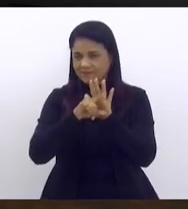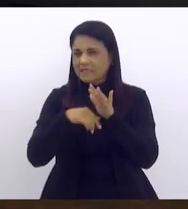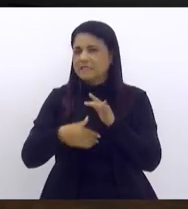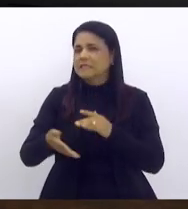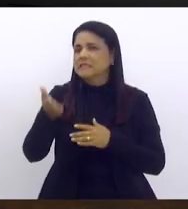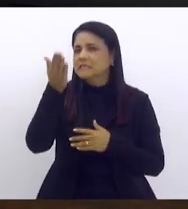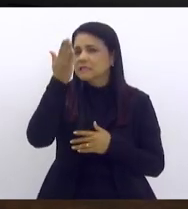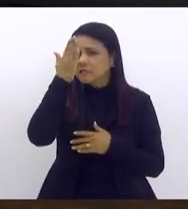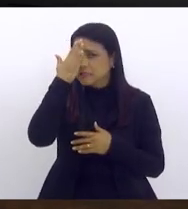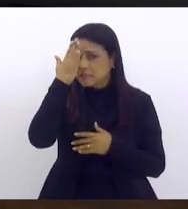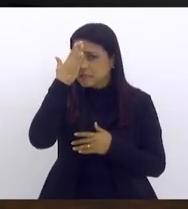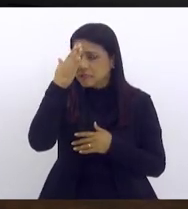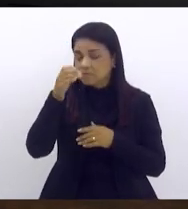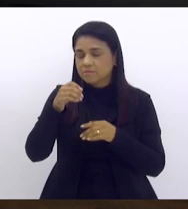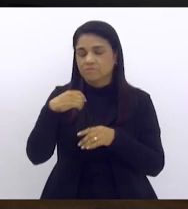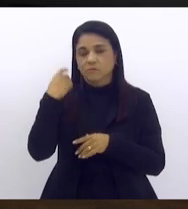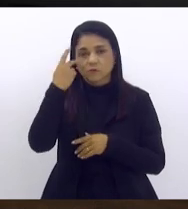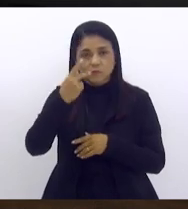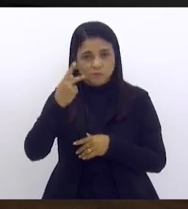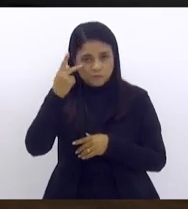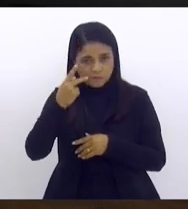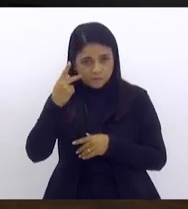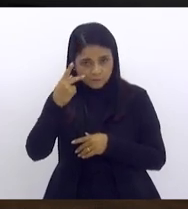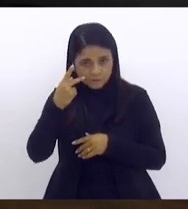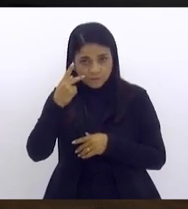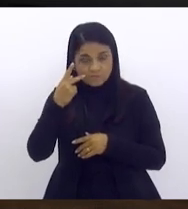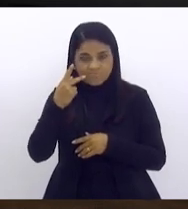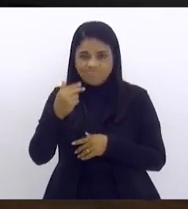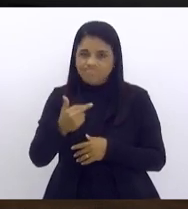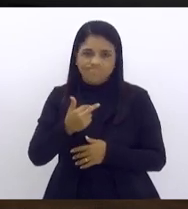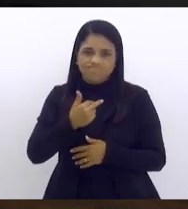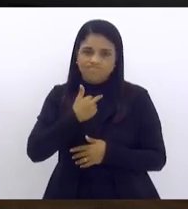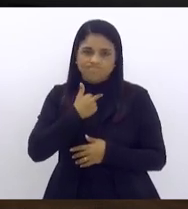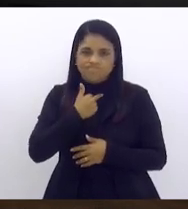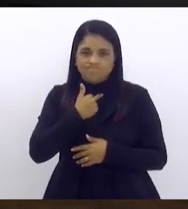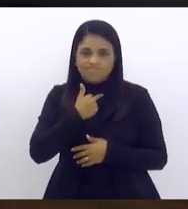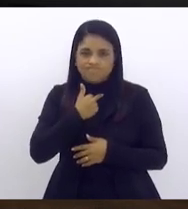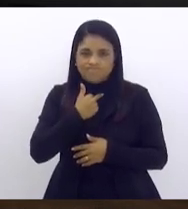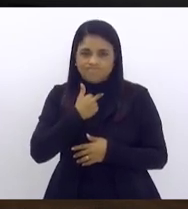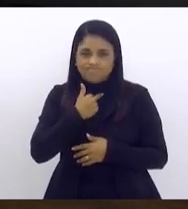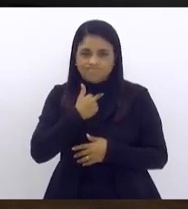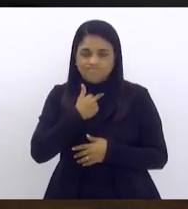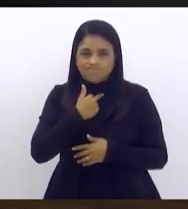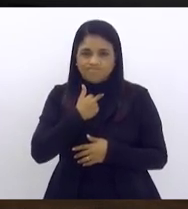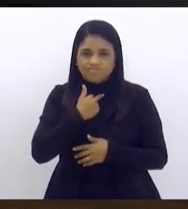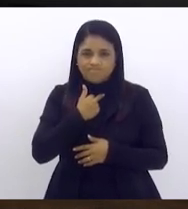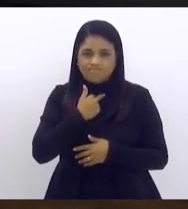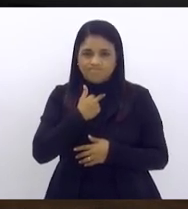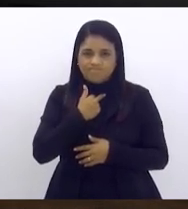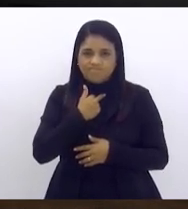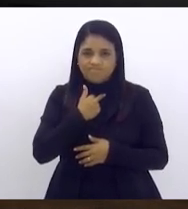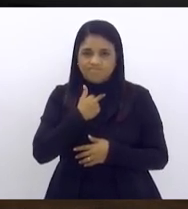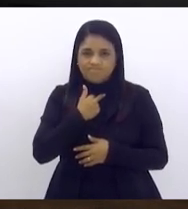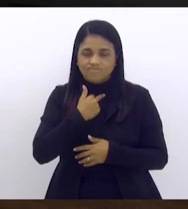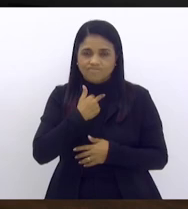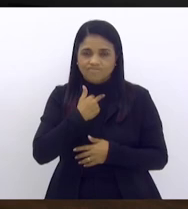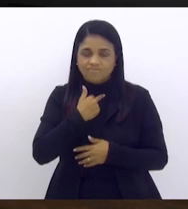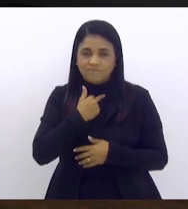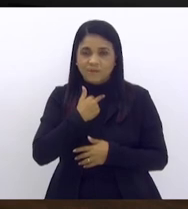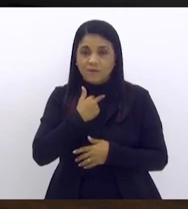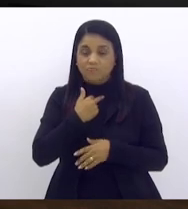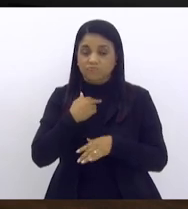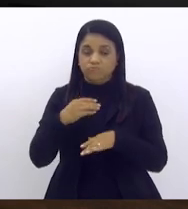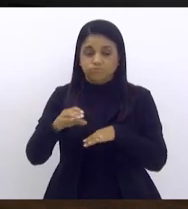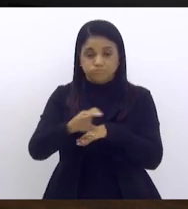que um parlamentar, ele não pode, assim, porque por prerrogativa acaba sendo